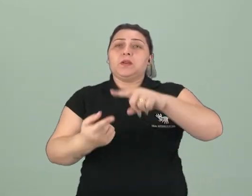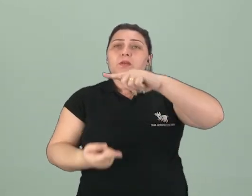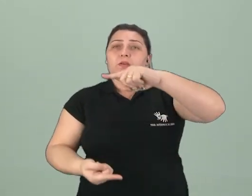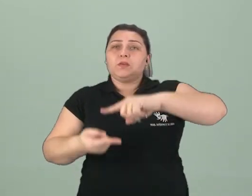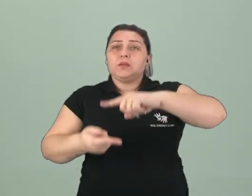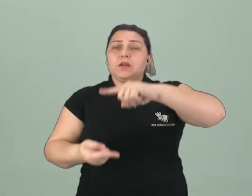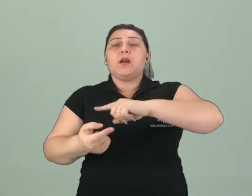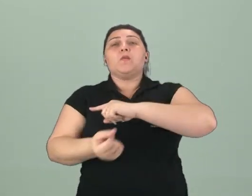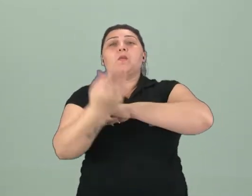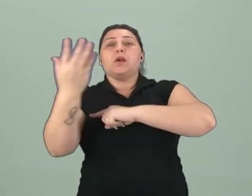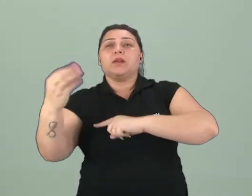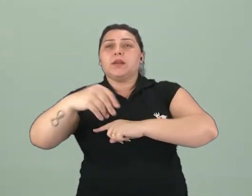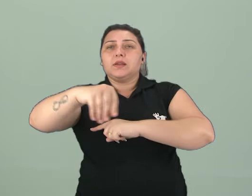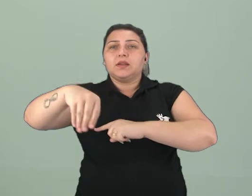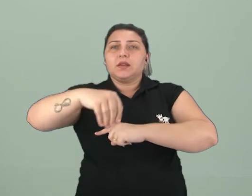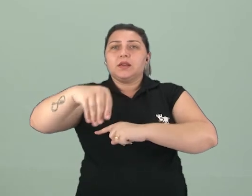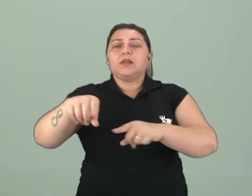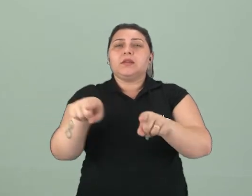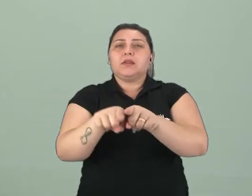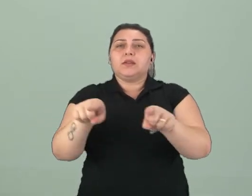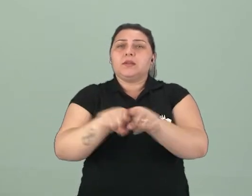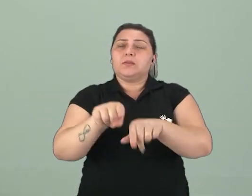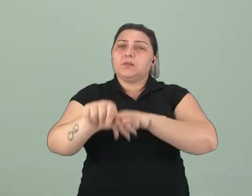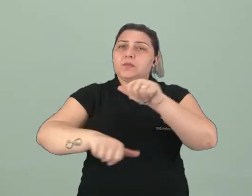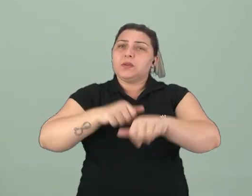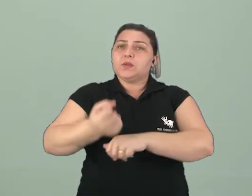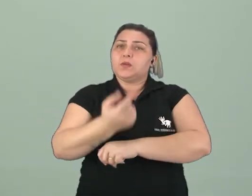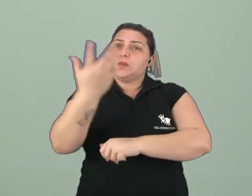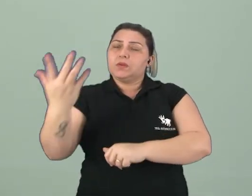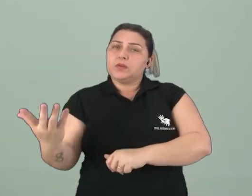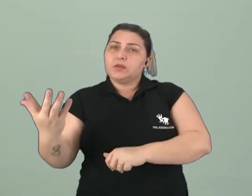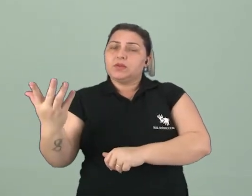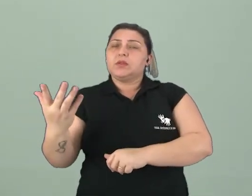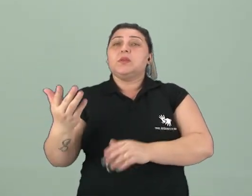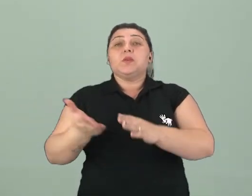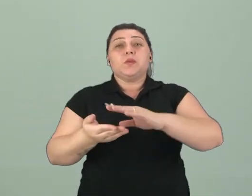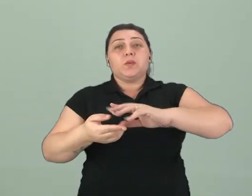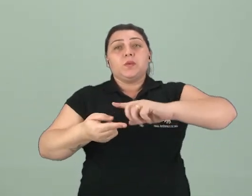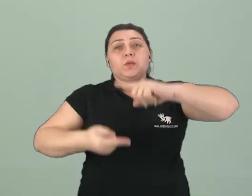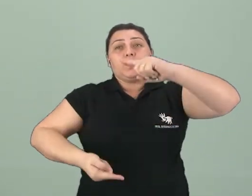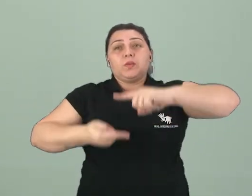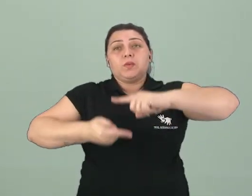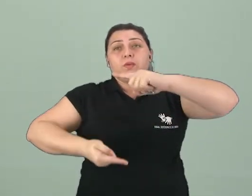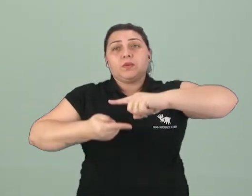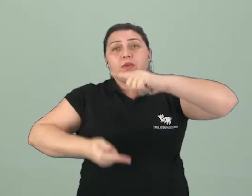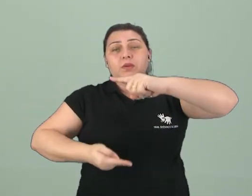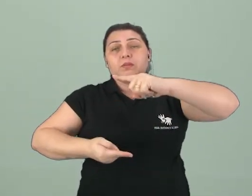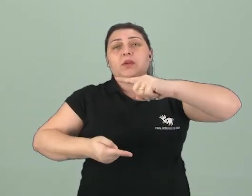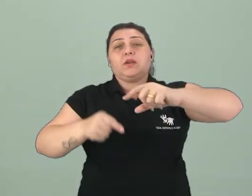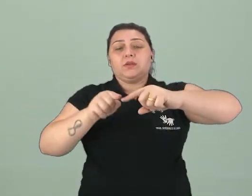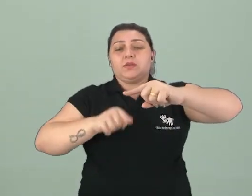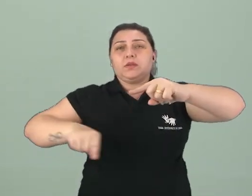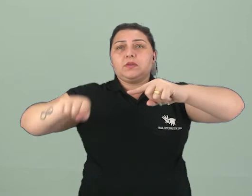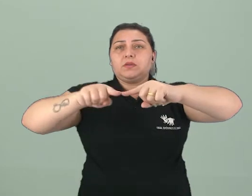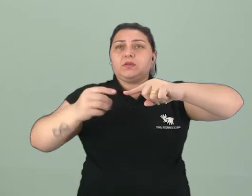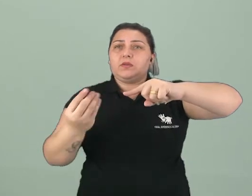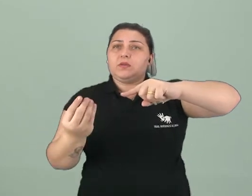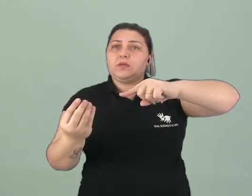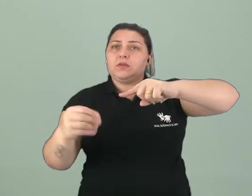teria que mudar a quantidade de areia, teria que mudar ali a quantidade, o tamanho da circunferência em que a